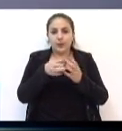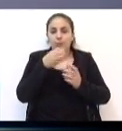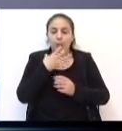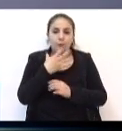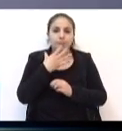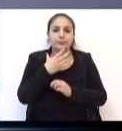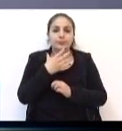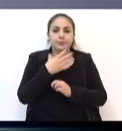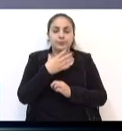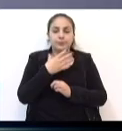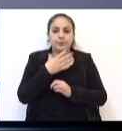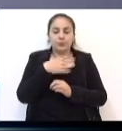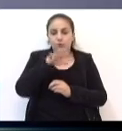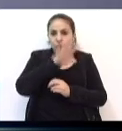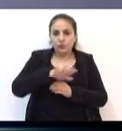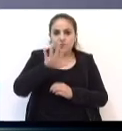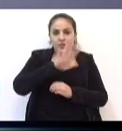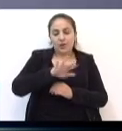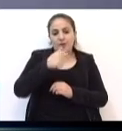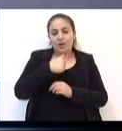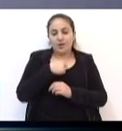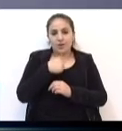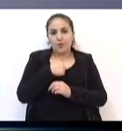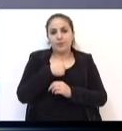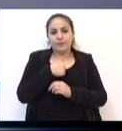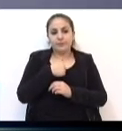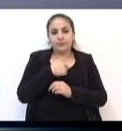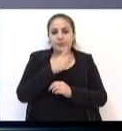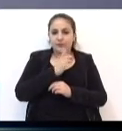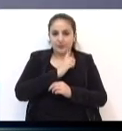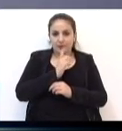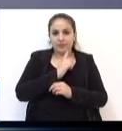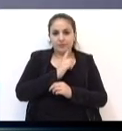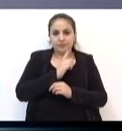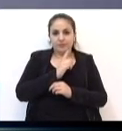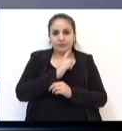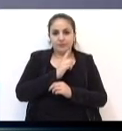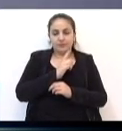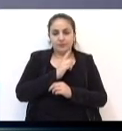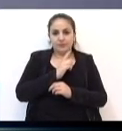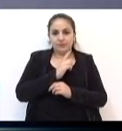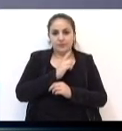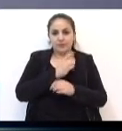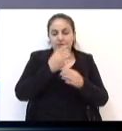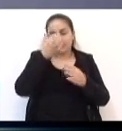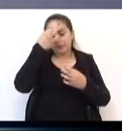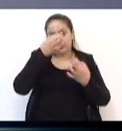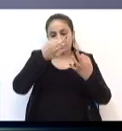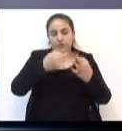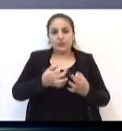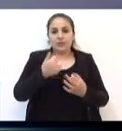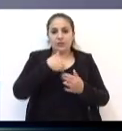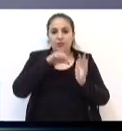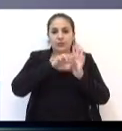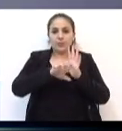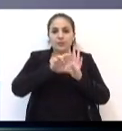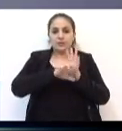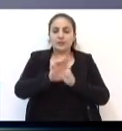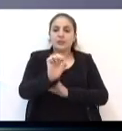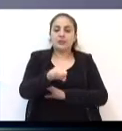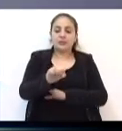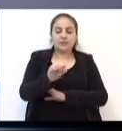enfim, no geral, eu tenho absoluta convicção que eu representei,